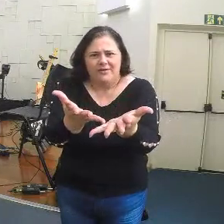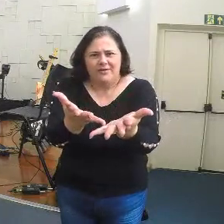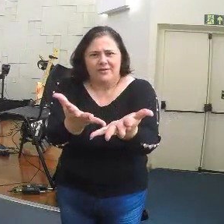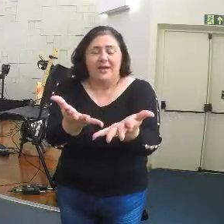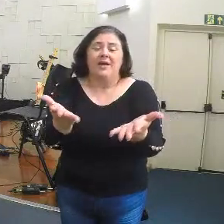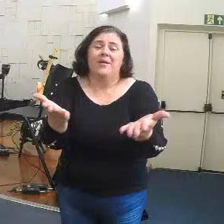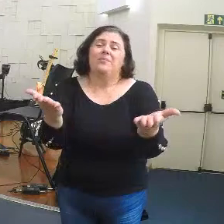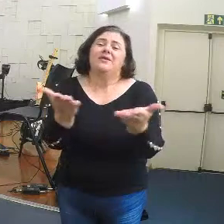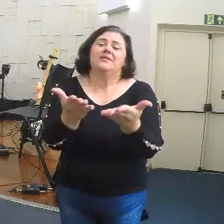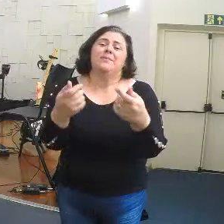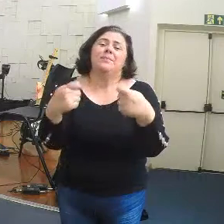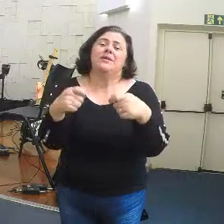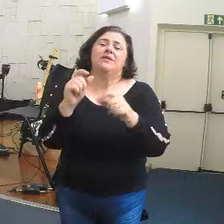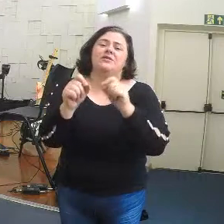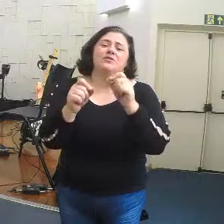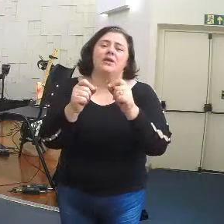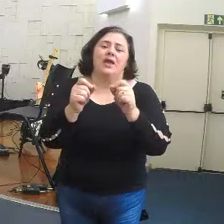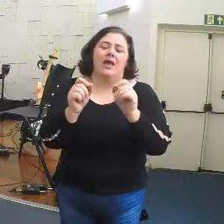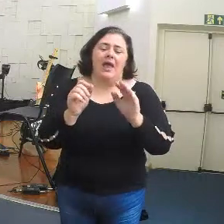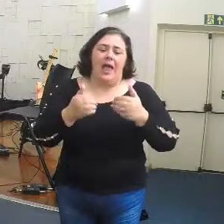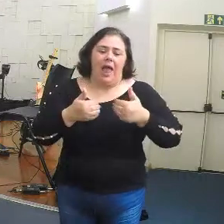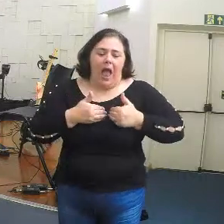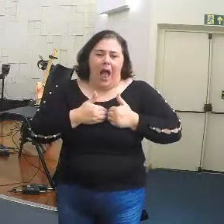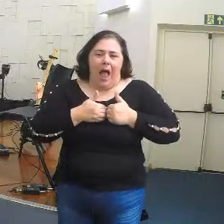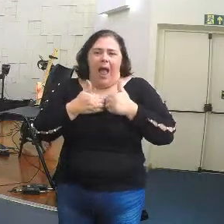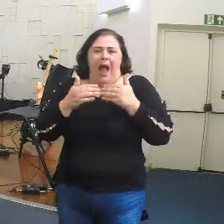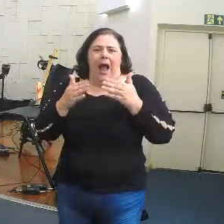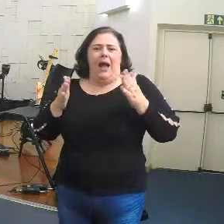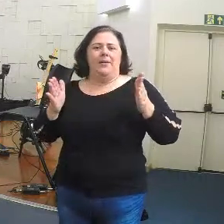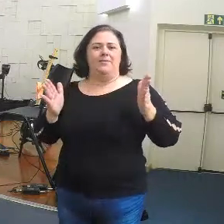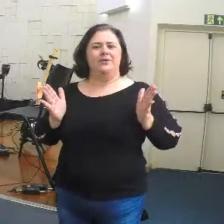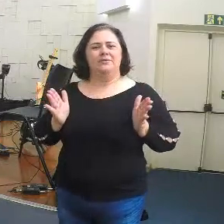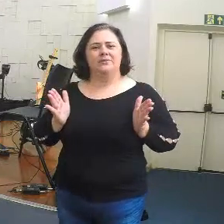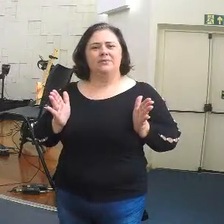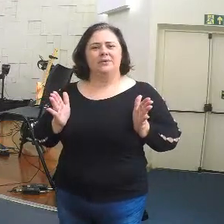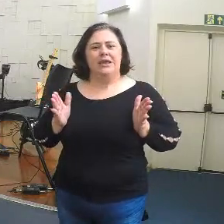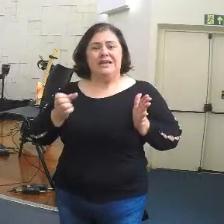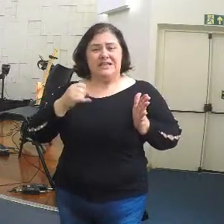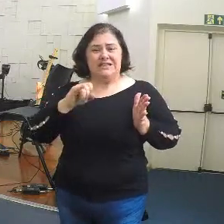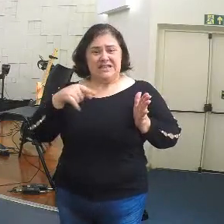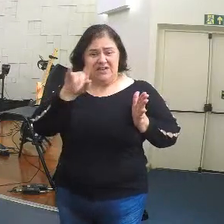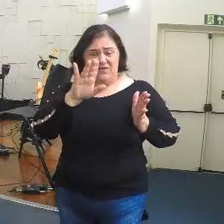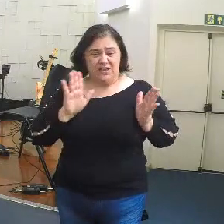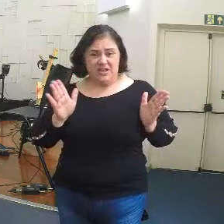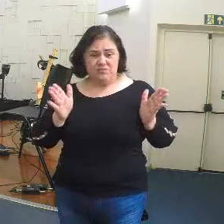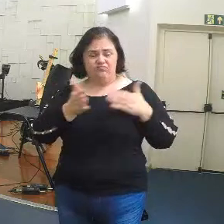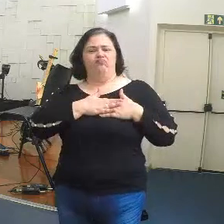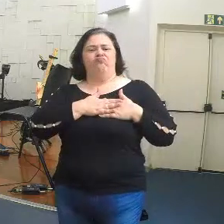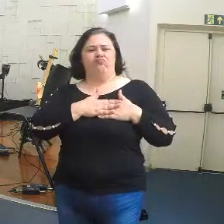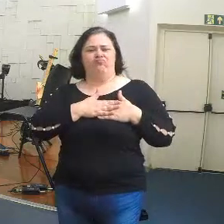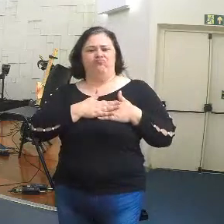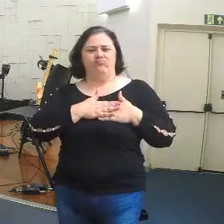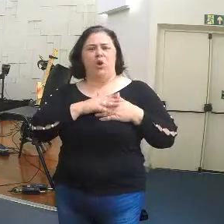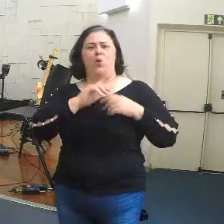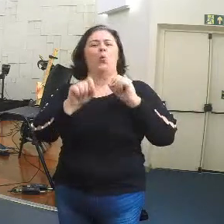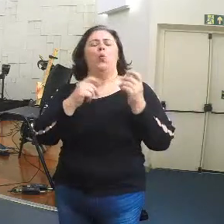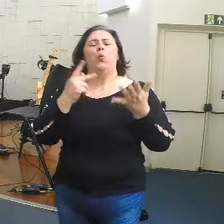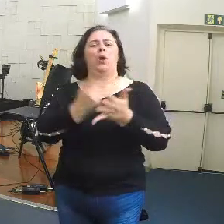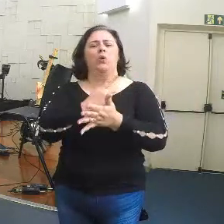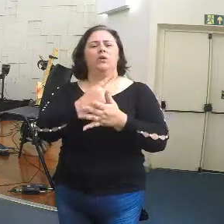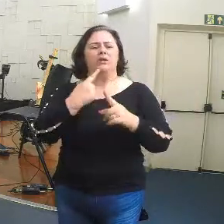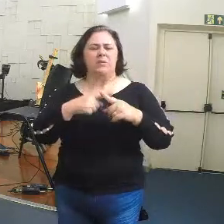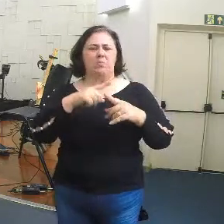torneira. Toda vez que você fecha a torneira, é por causa do medo. É porque o mundo é mau. É porque há muito